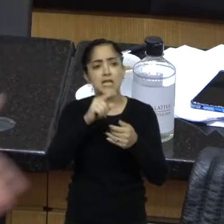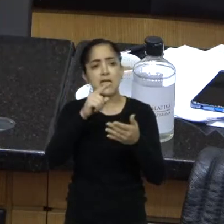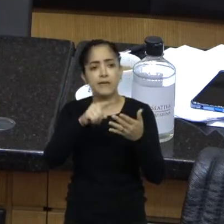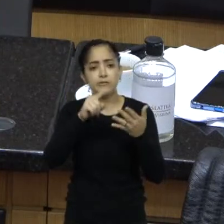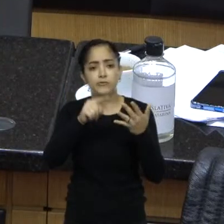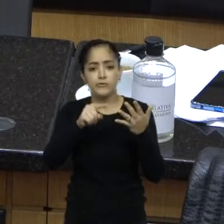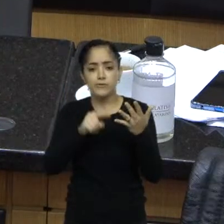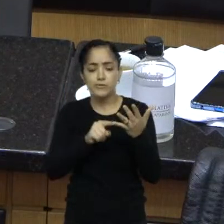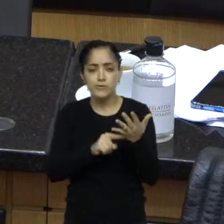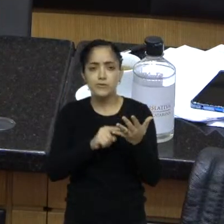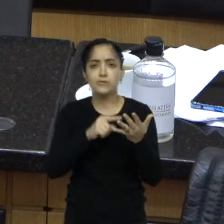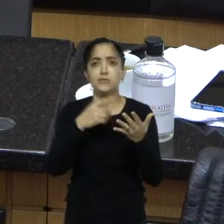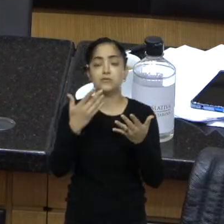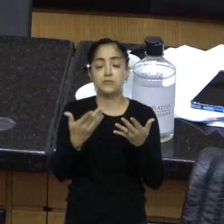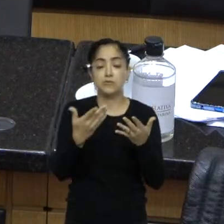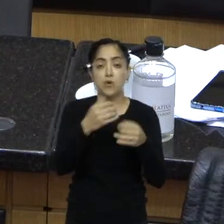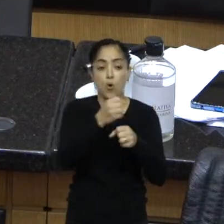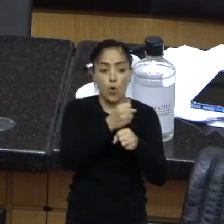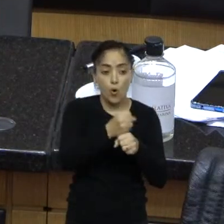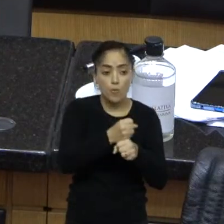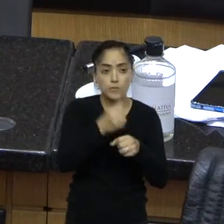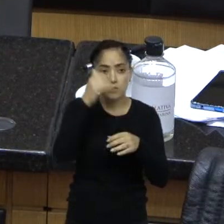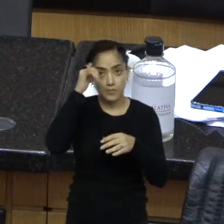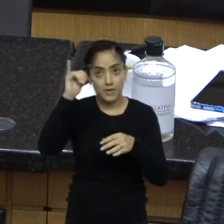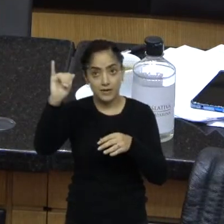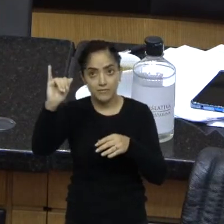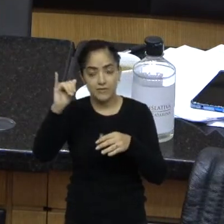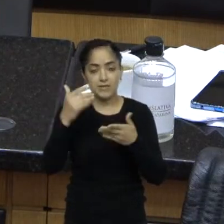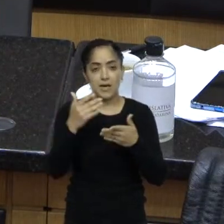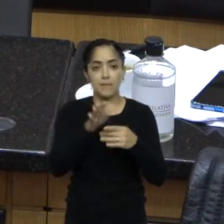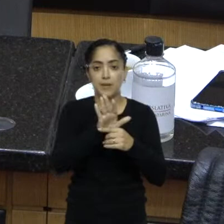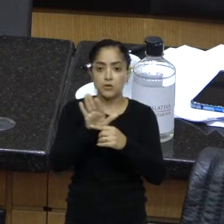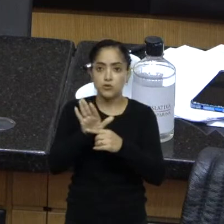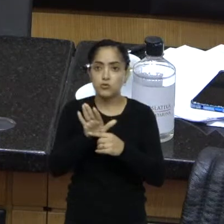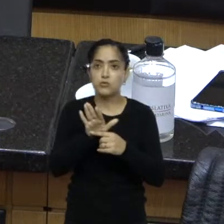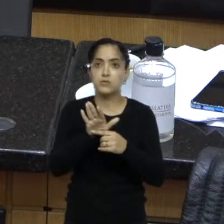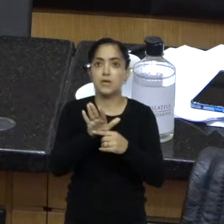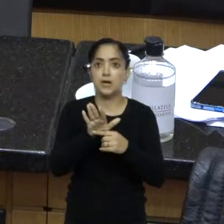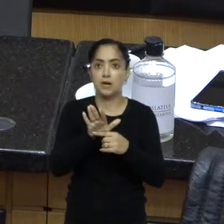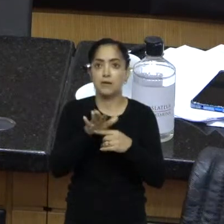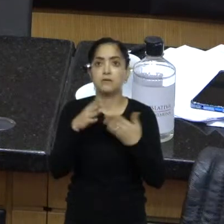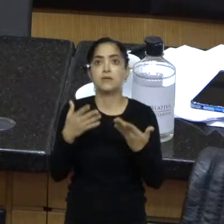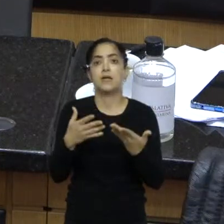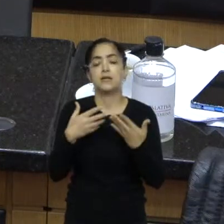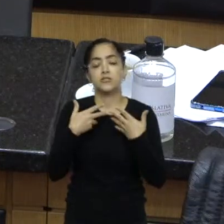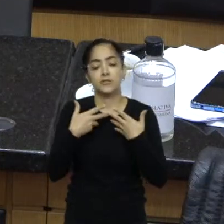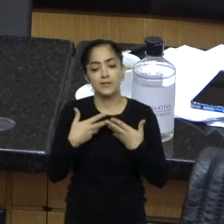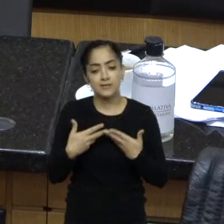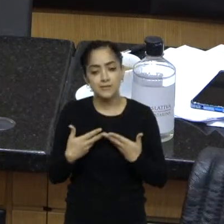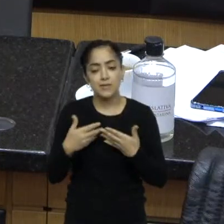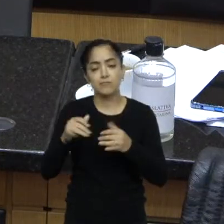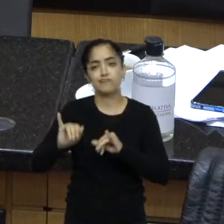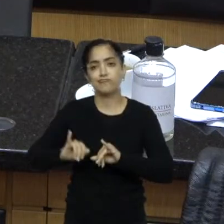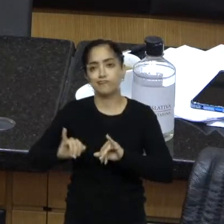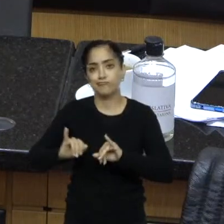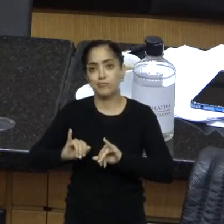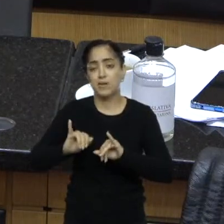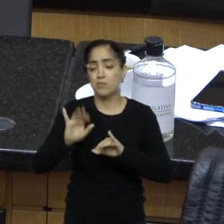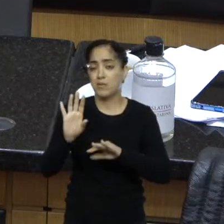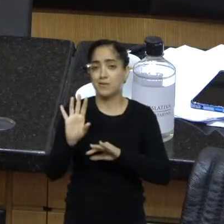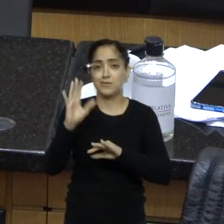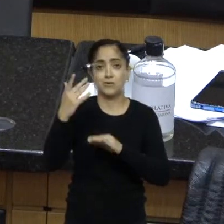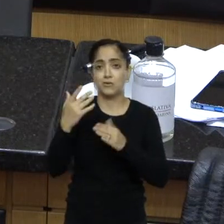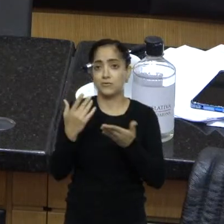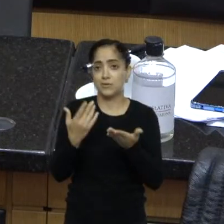feito outras obras, né, para evitar, amenizar, né, aquilo que nós já estamos cansados de sofrer, e realmente as coisas não acontecem.